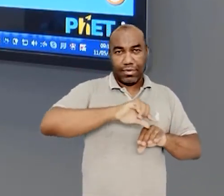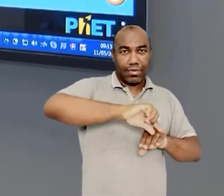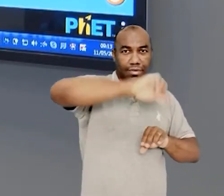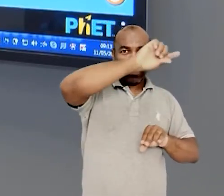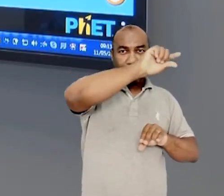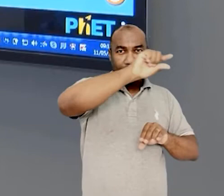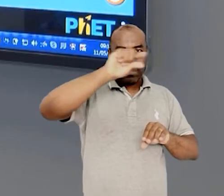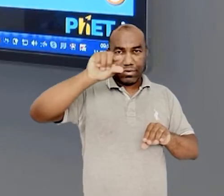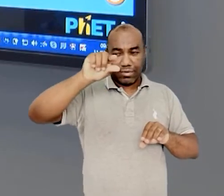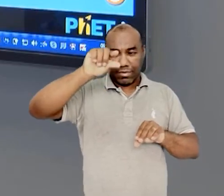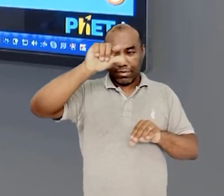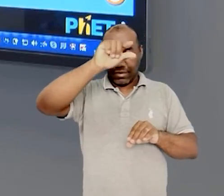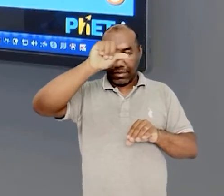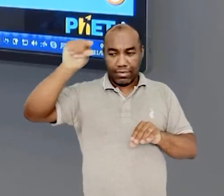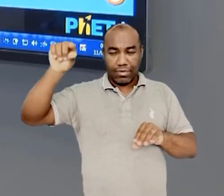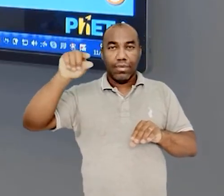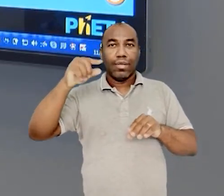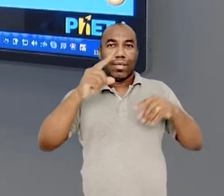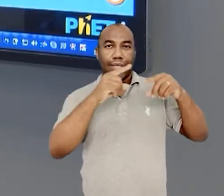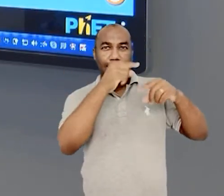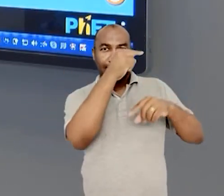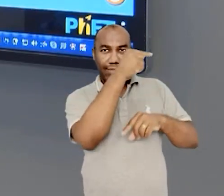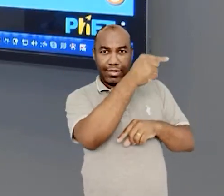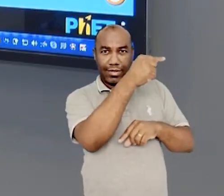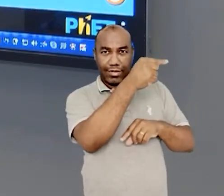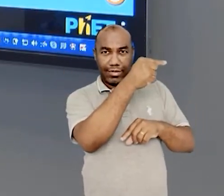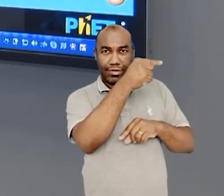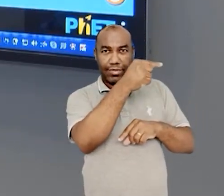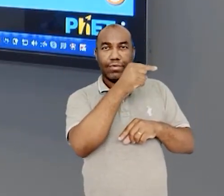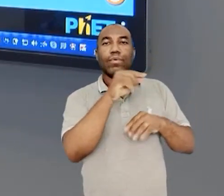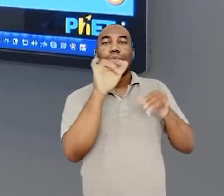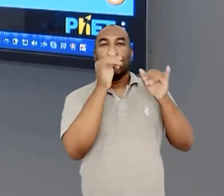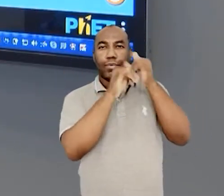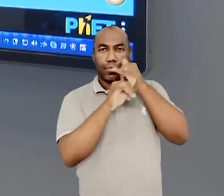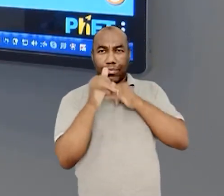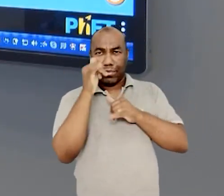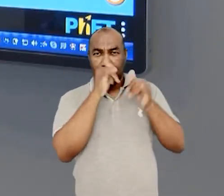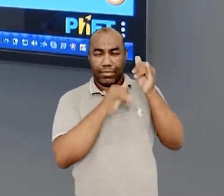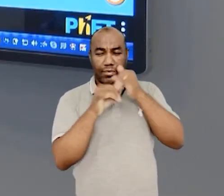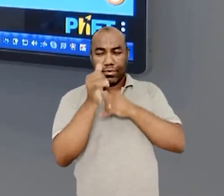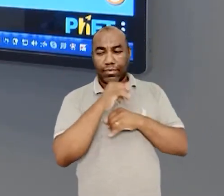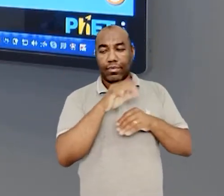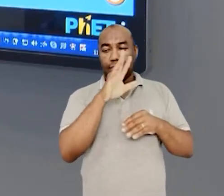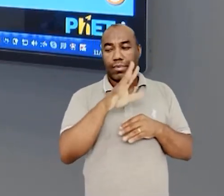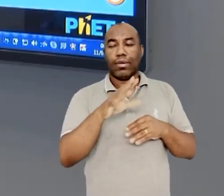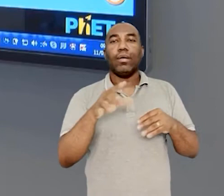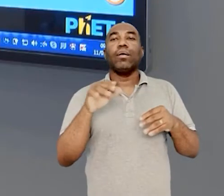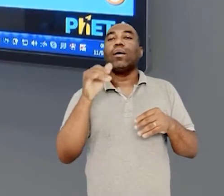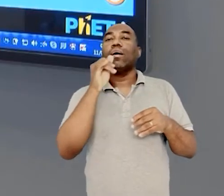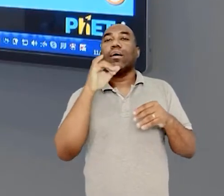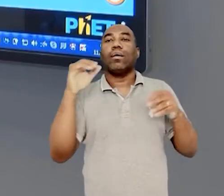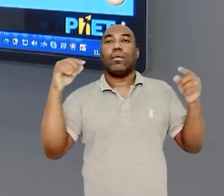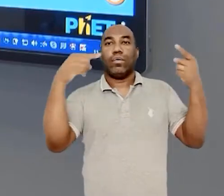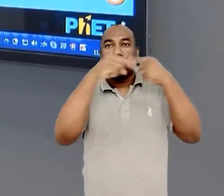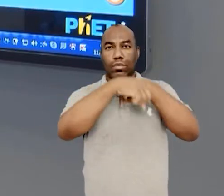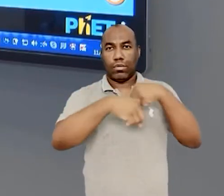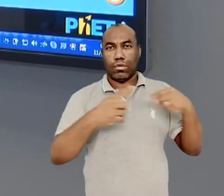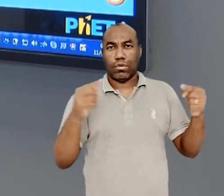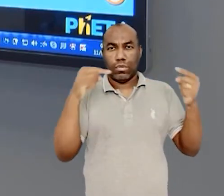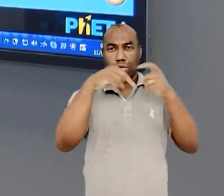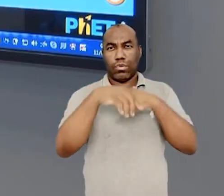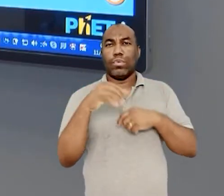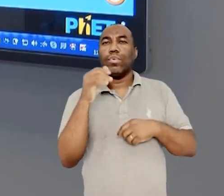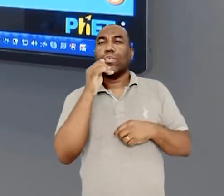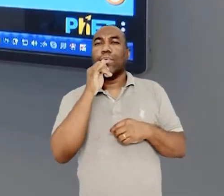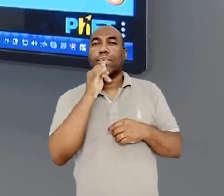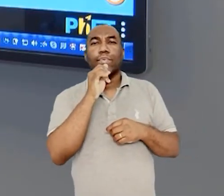esse sinalzinho de negativo. Ele está representando o movimento de elétrons, mas ainda não tem movimento de elétrons, ok?